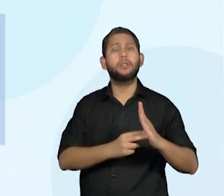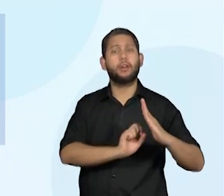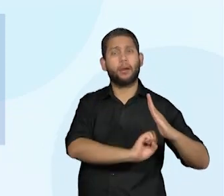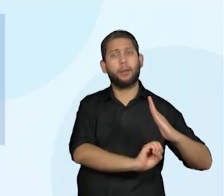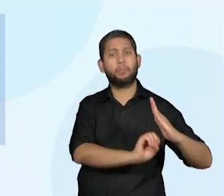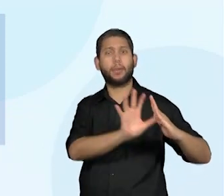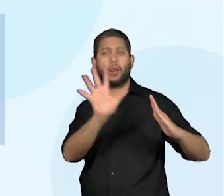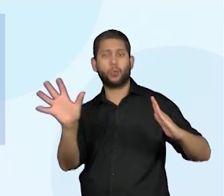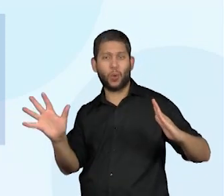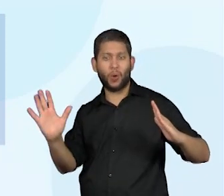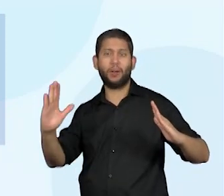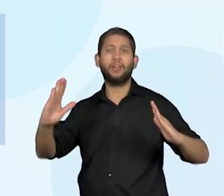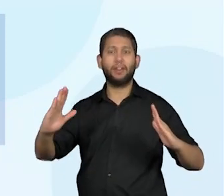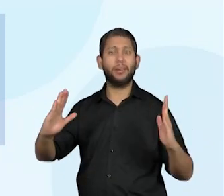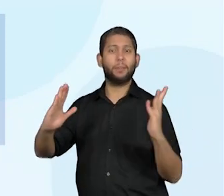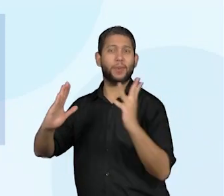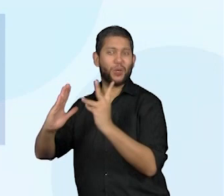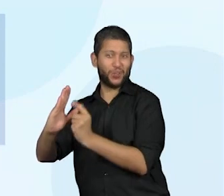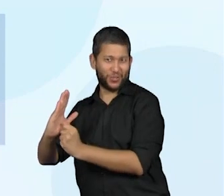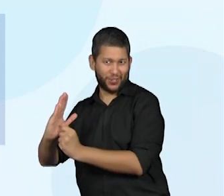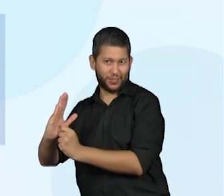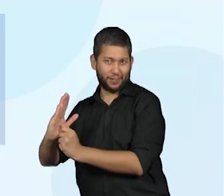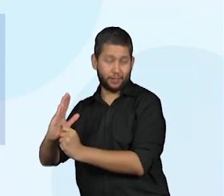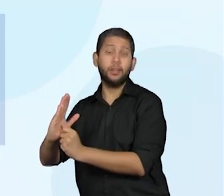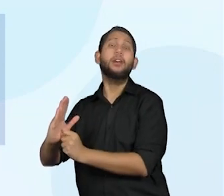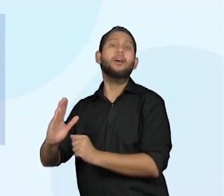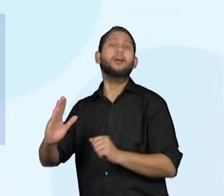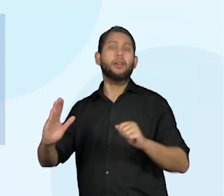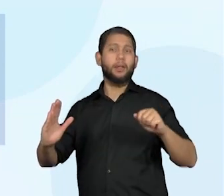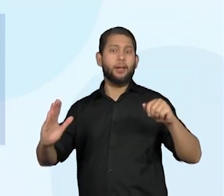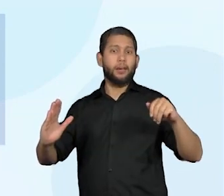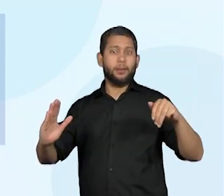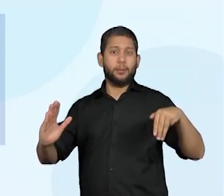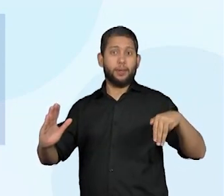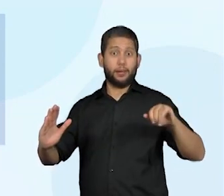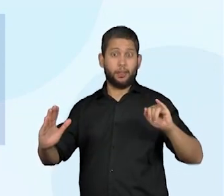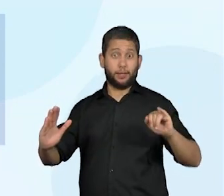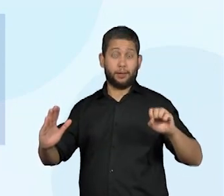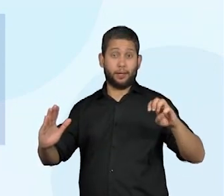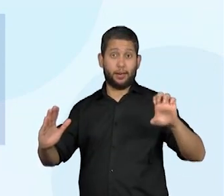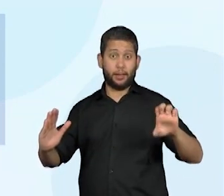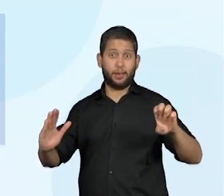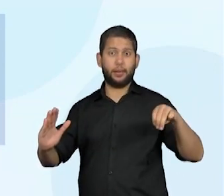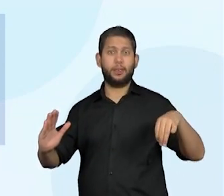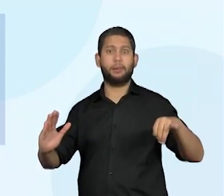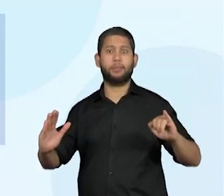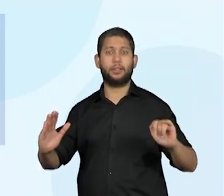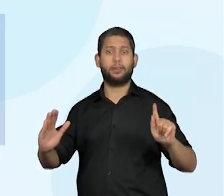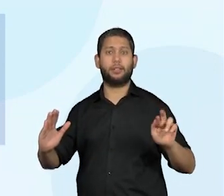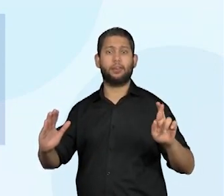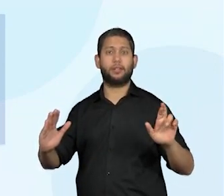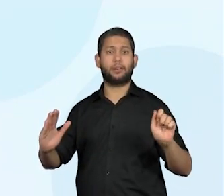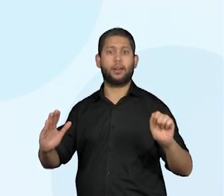conhecer um pouco mais sobre o continente africano e sua expressão pelo mundo. e falar sobre a escravização.